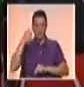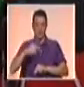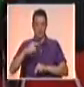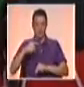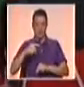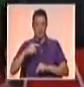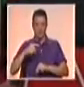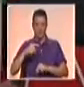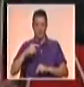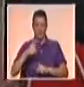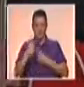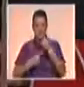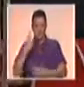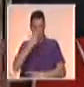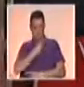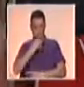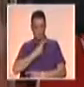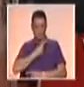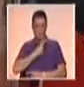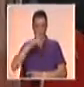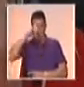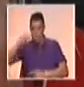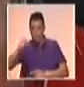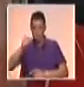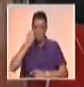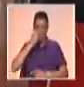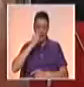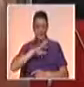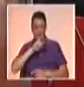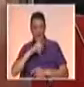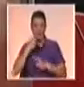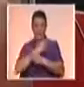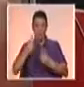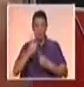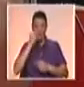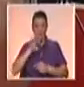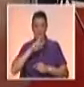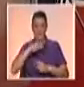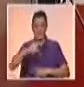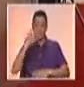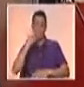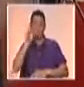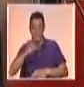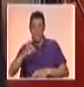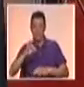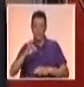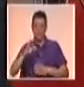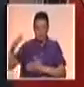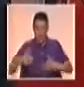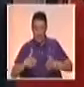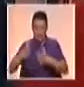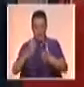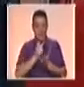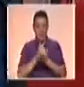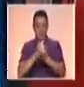o desemprego dos pais, muitas vezes obriga a deslocações, não é? E como é que vocês gerem essas queixas dos pais? Nós o que é que vocês conseguem fazer? Encaminhar